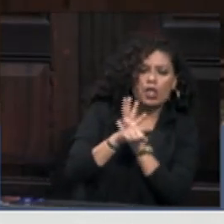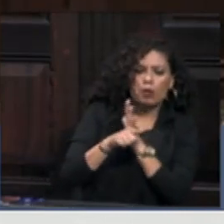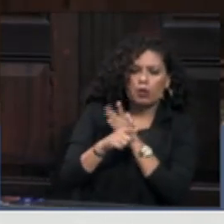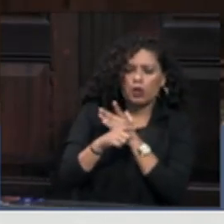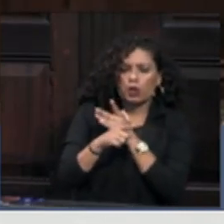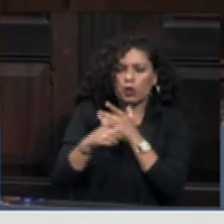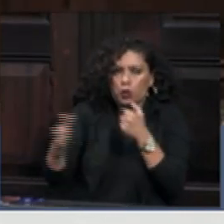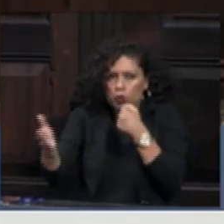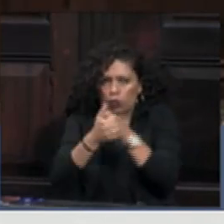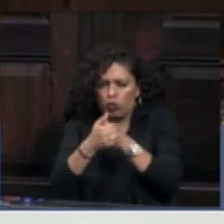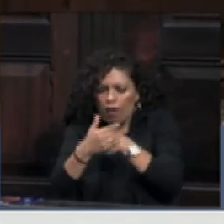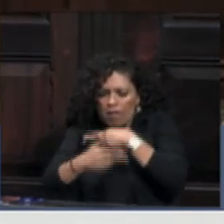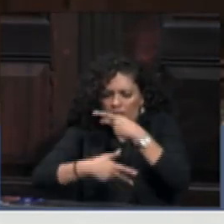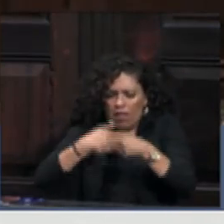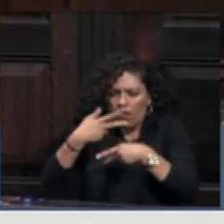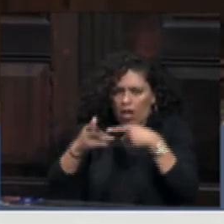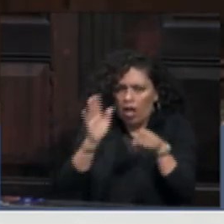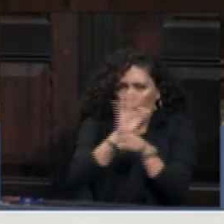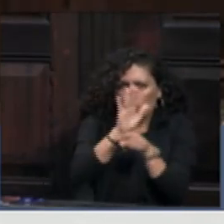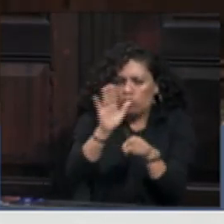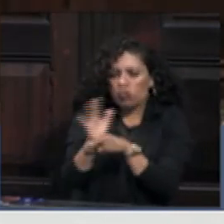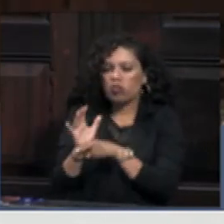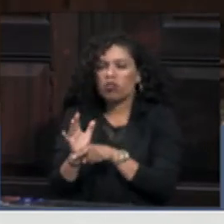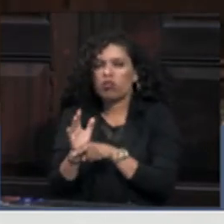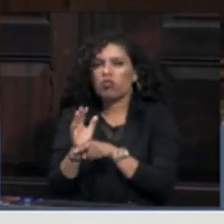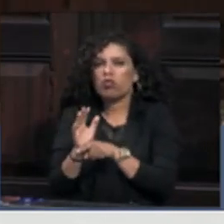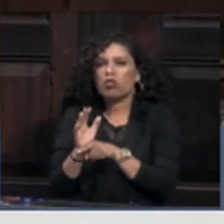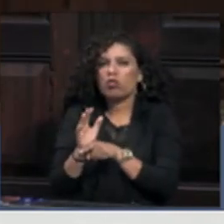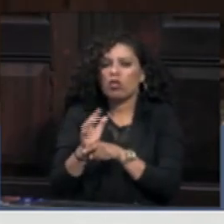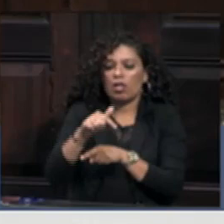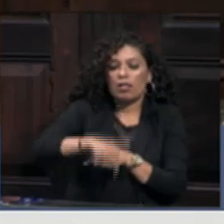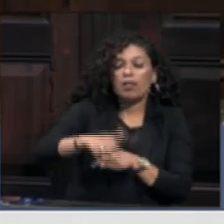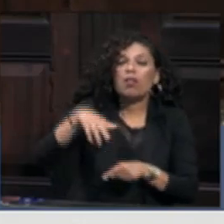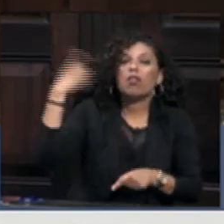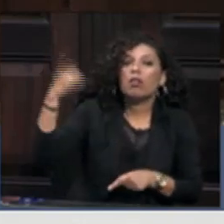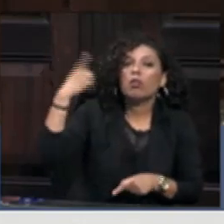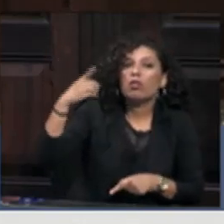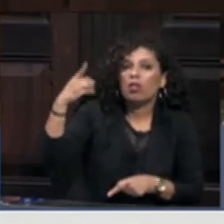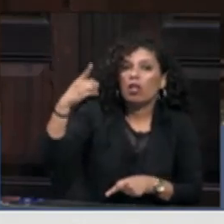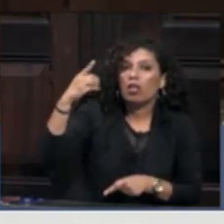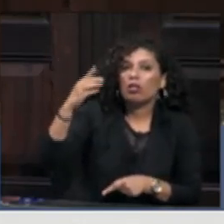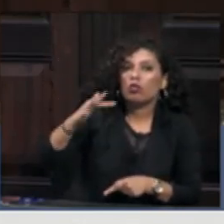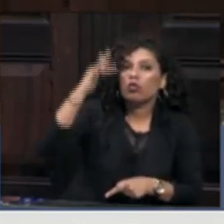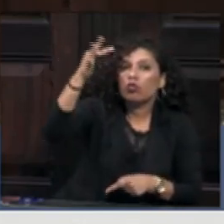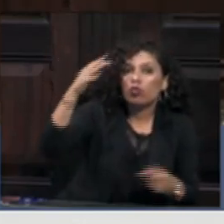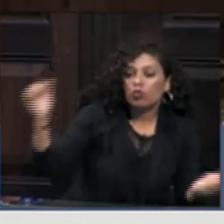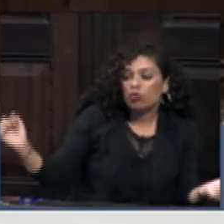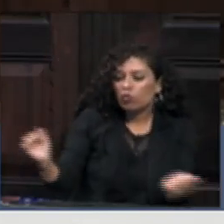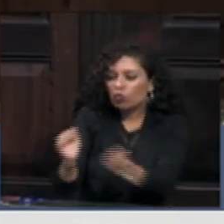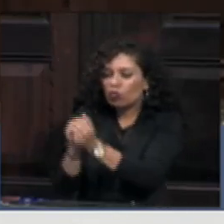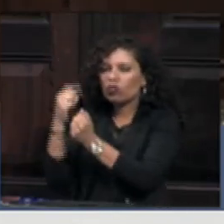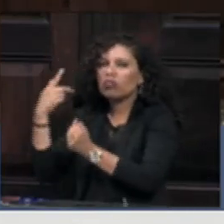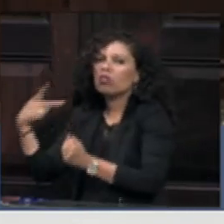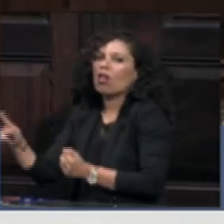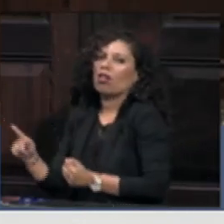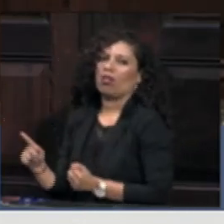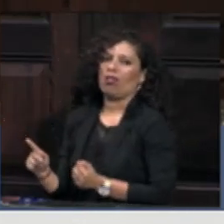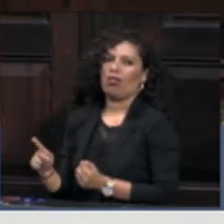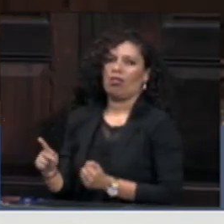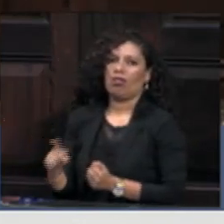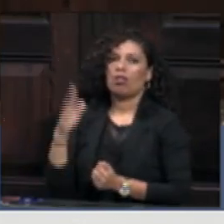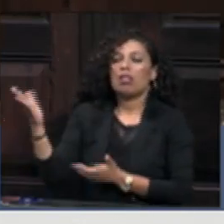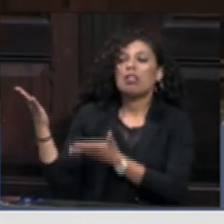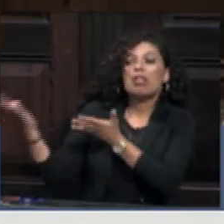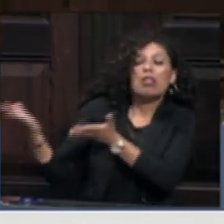de sustentação, no sentido de deixar em aberto